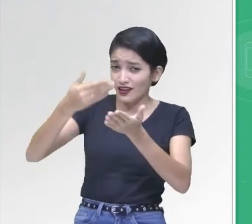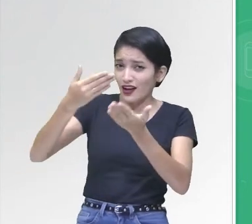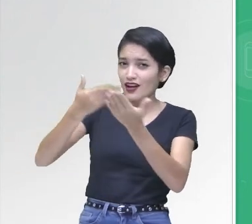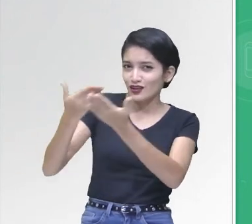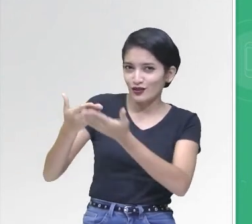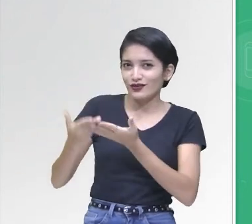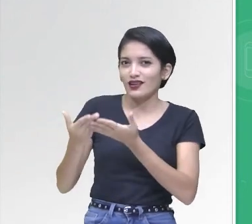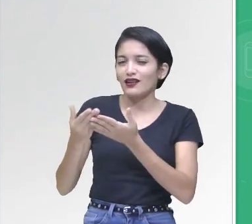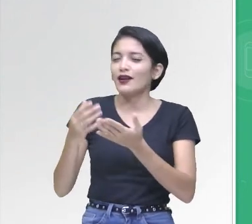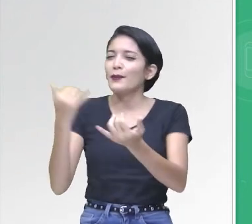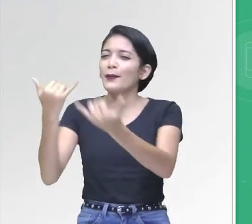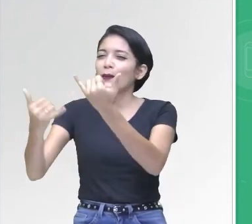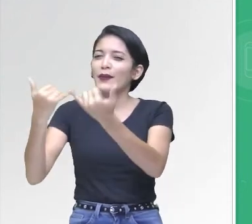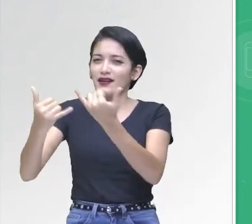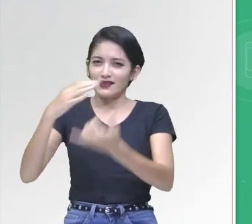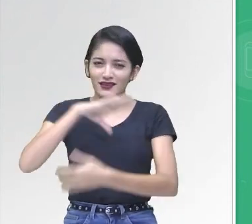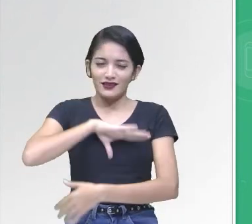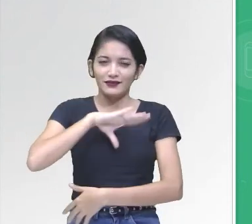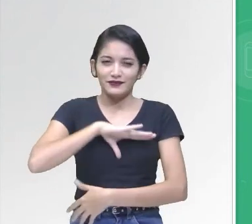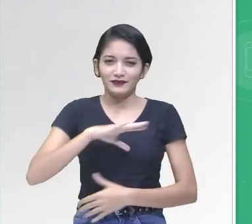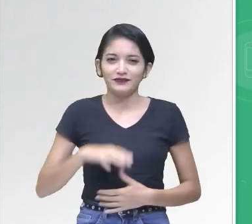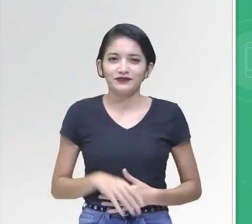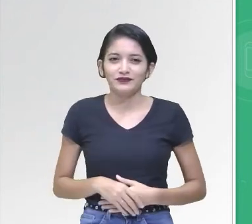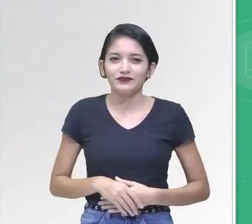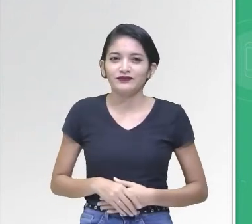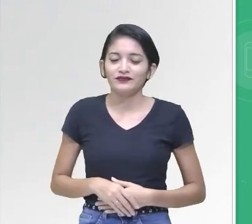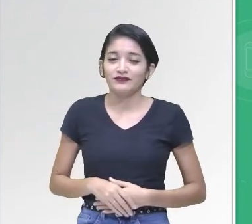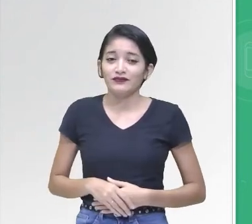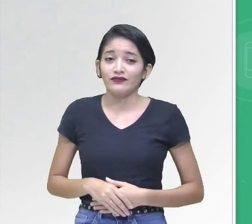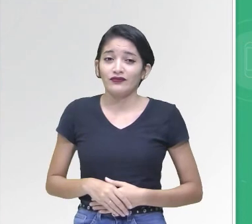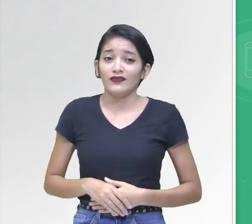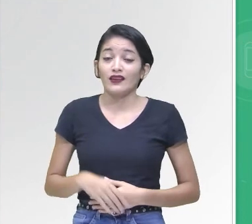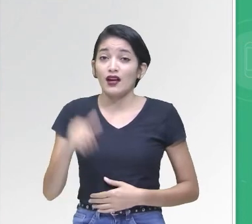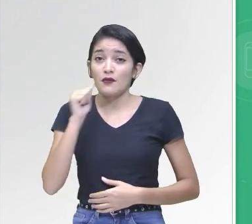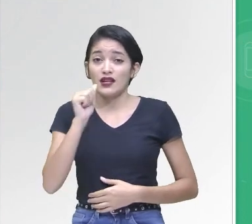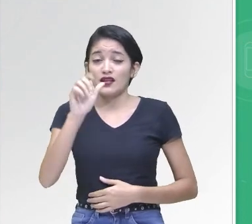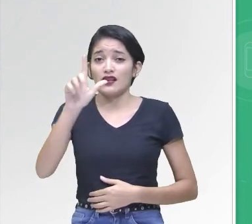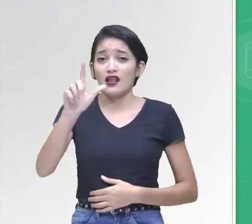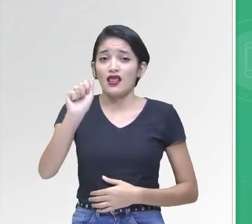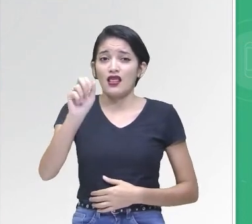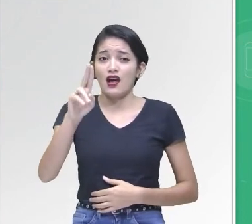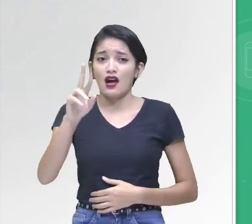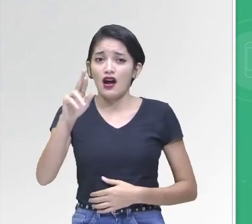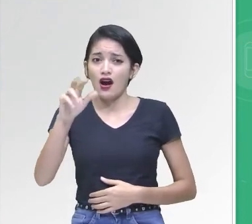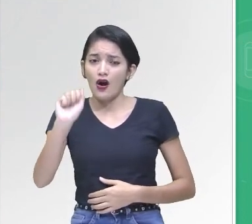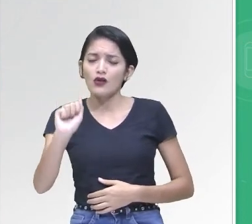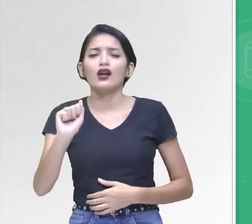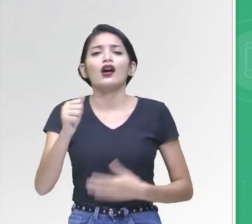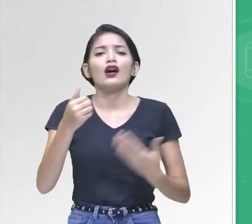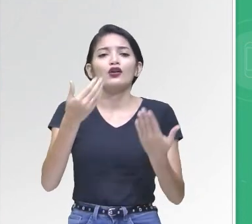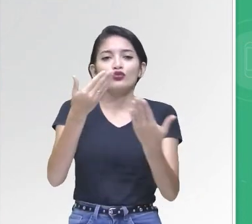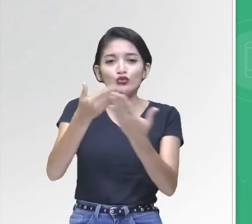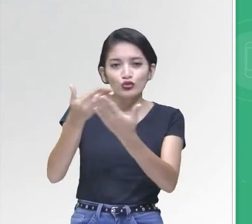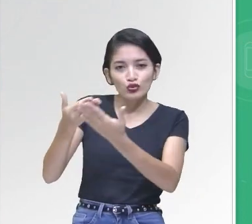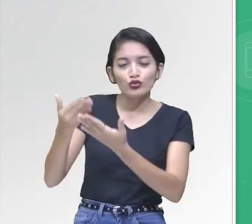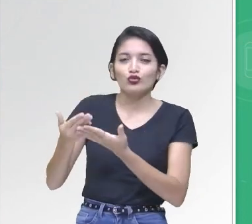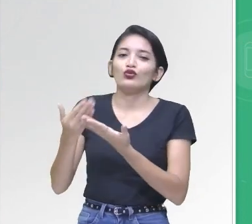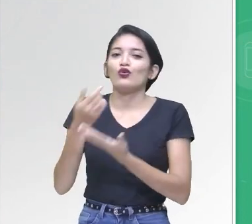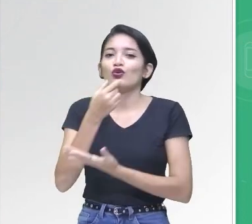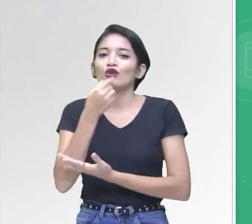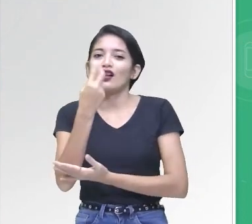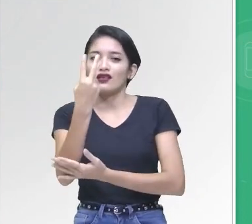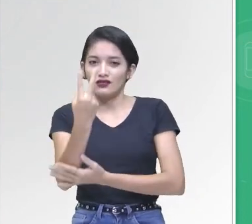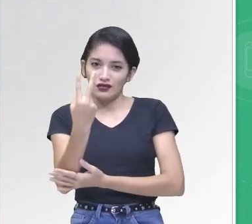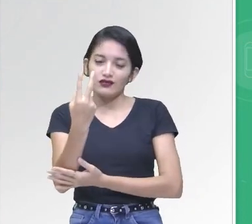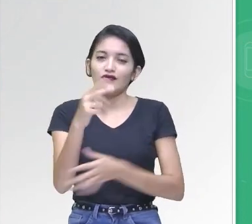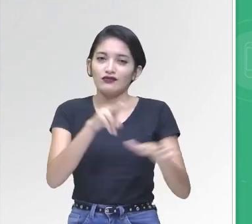né? Muito. Vamos lá. Laura, inglês, 2 vezes por semana. Eu estou me referindo aqui